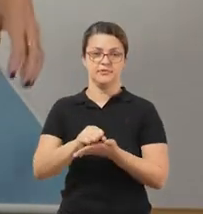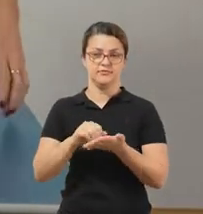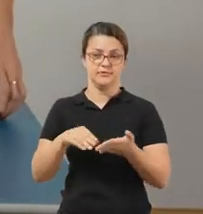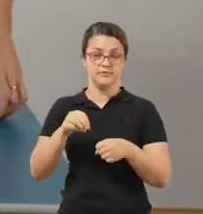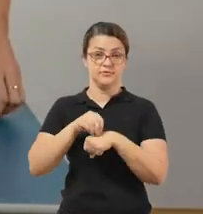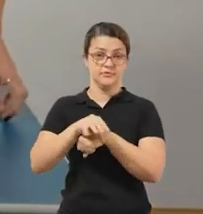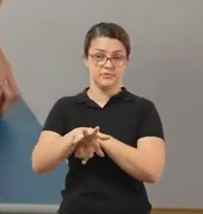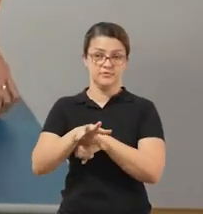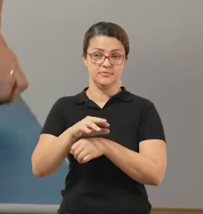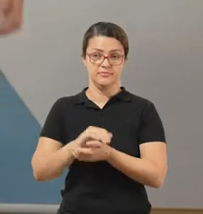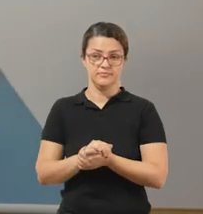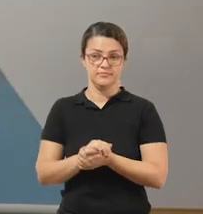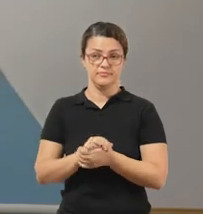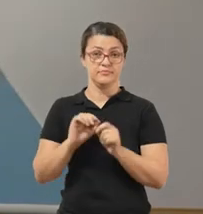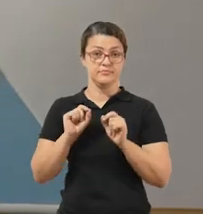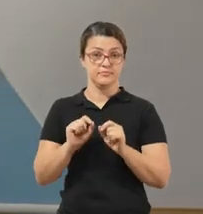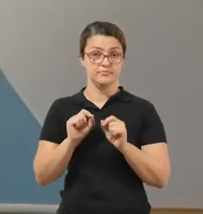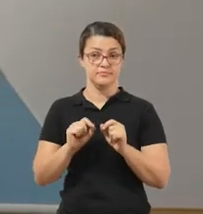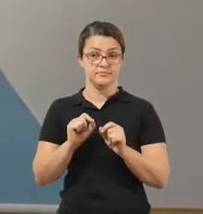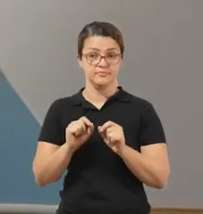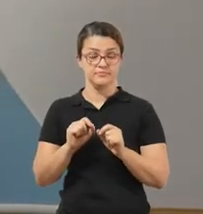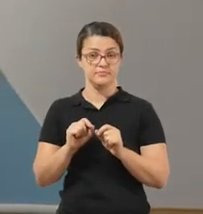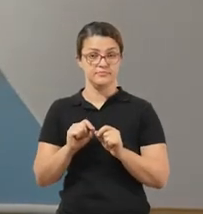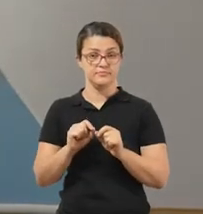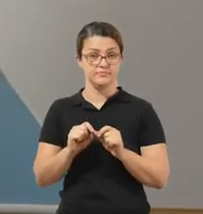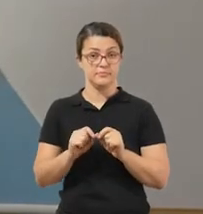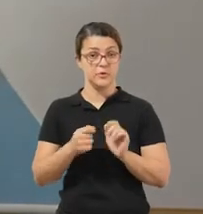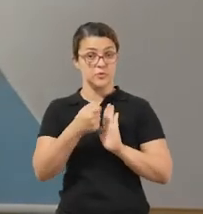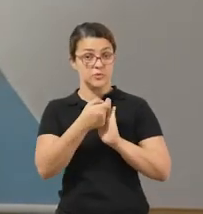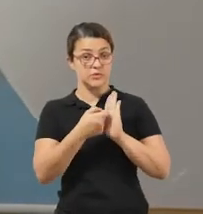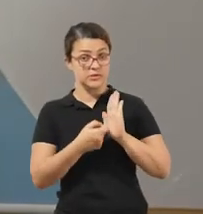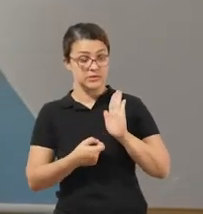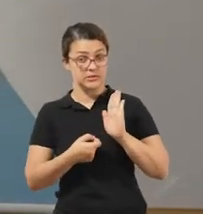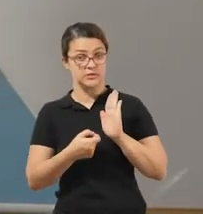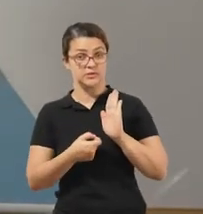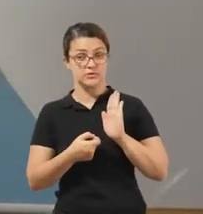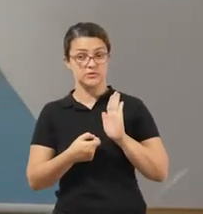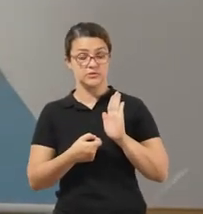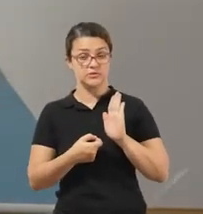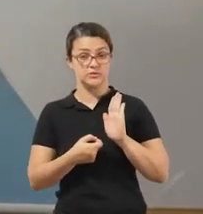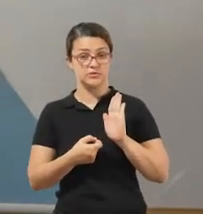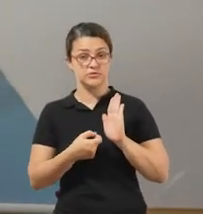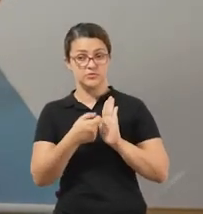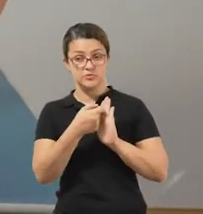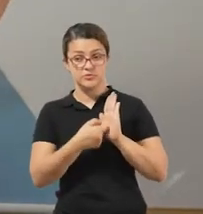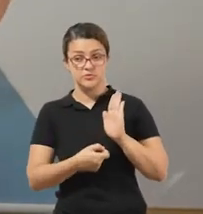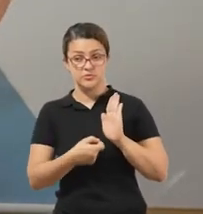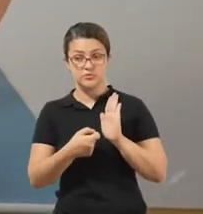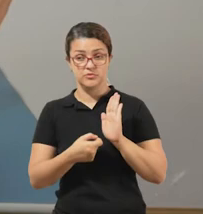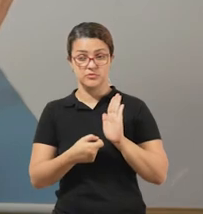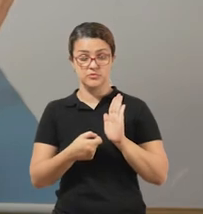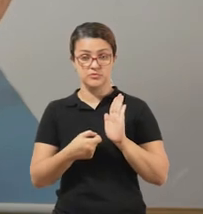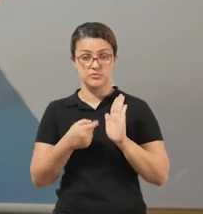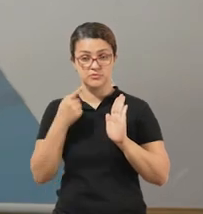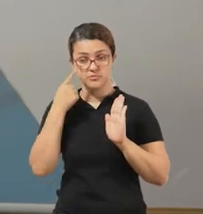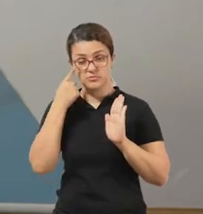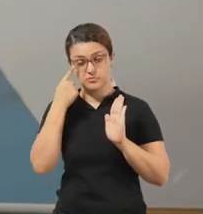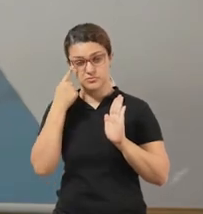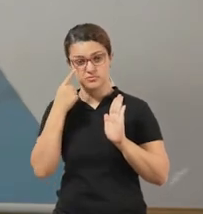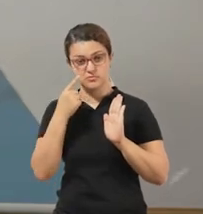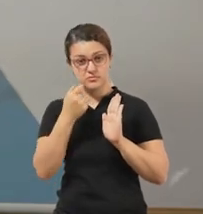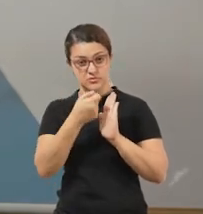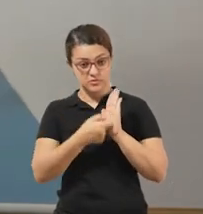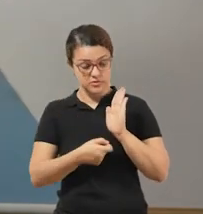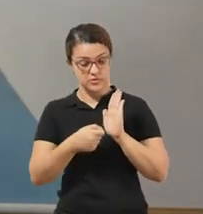olha, eu peguei um trecho para a gente trabalhar as palavras, né, do trecho. Aí aqui, olha, são